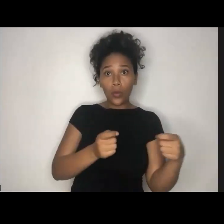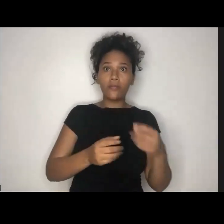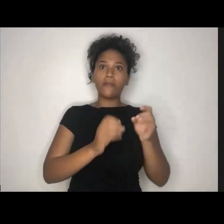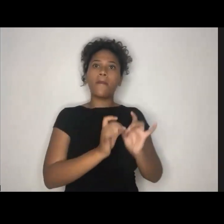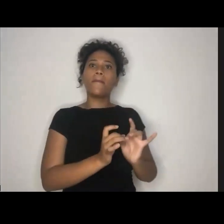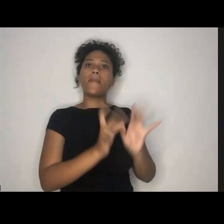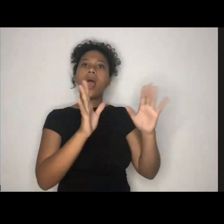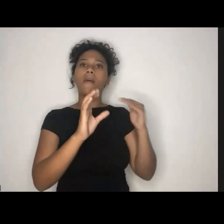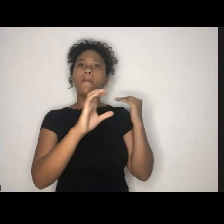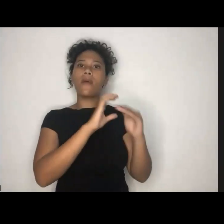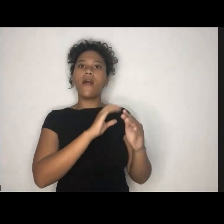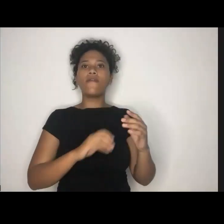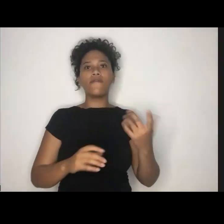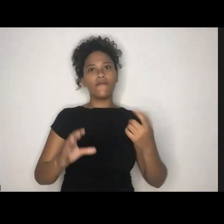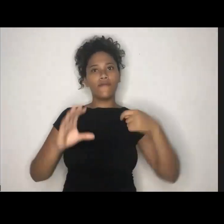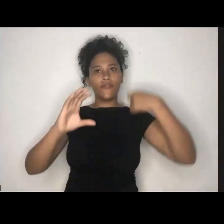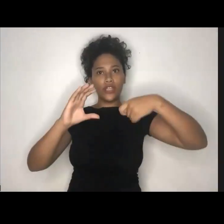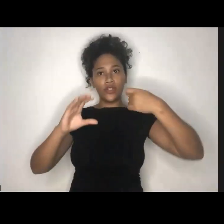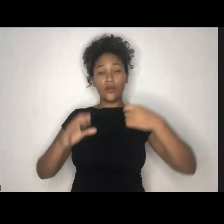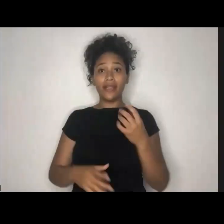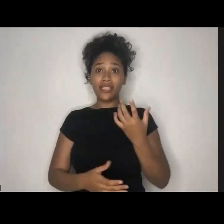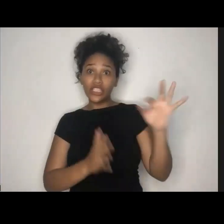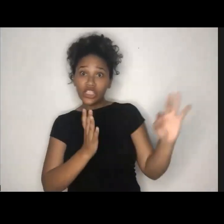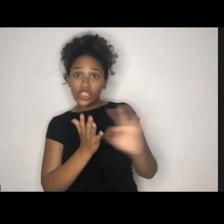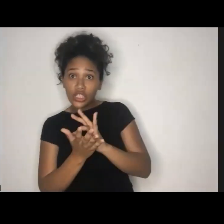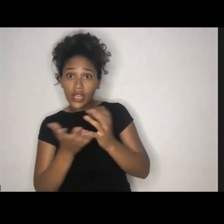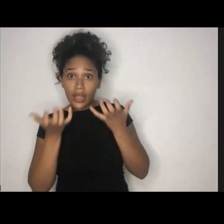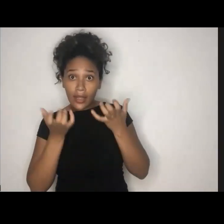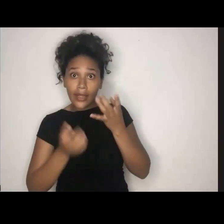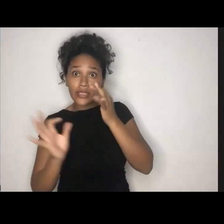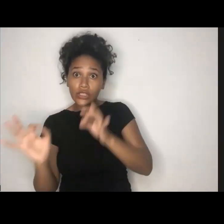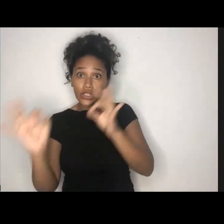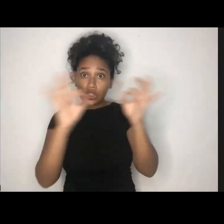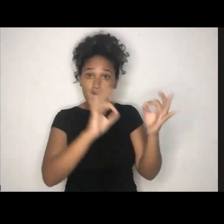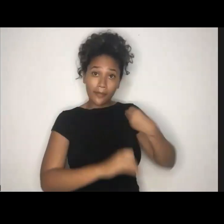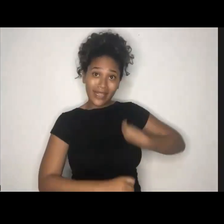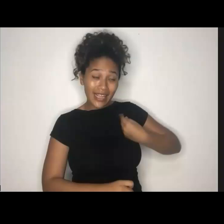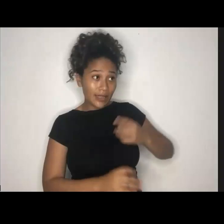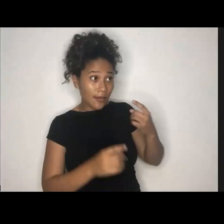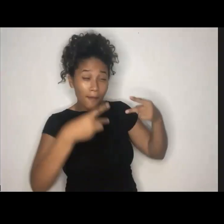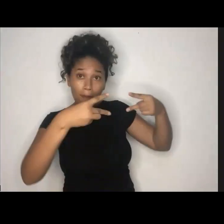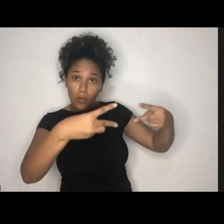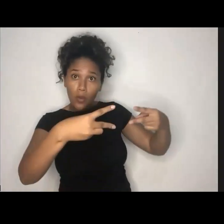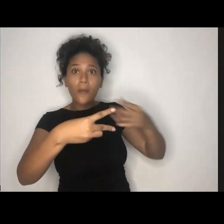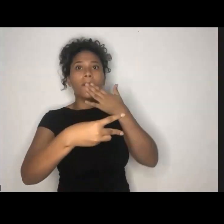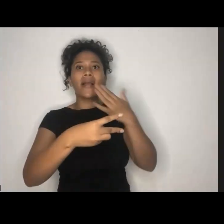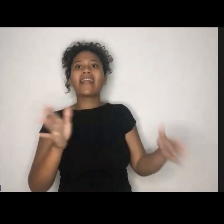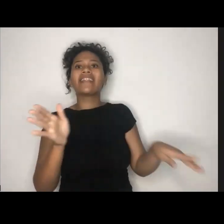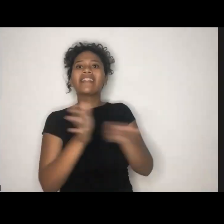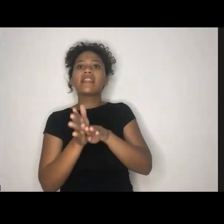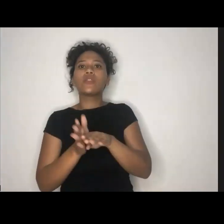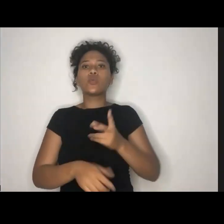mas quem tá inscrito se quiser assistir e marcar presença só até às 2 horas da tarde